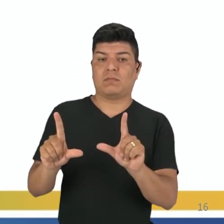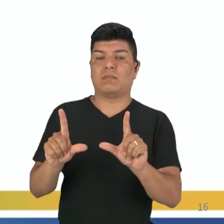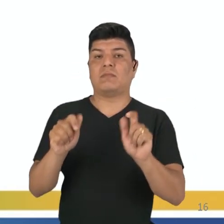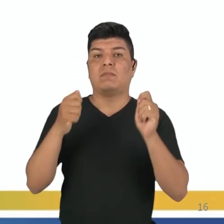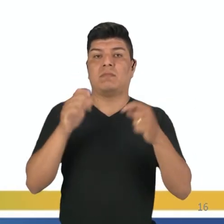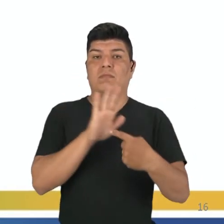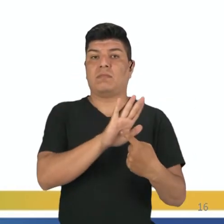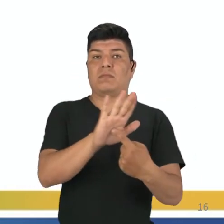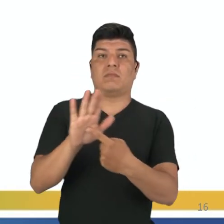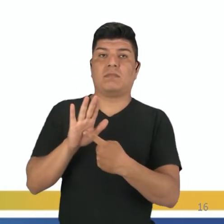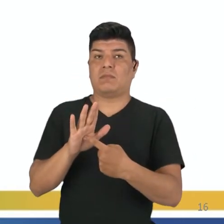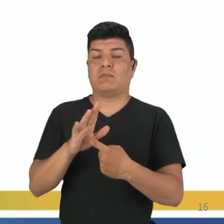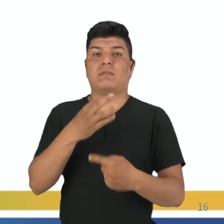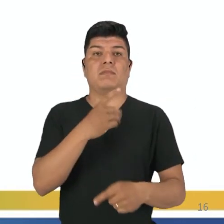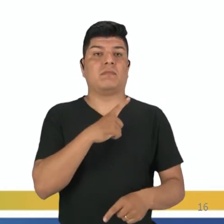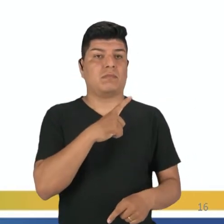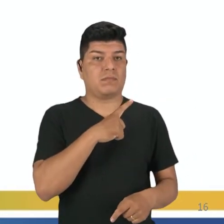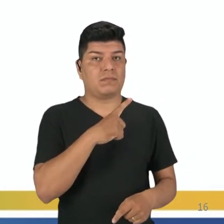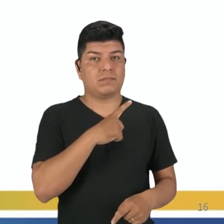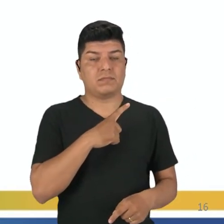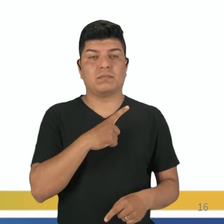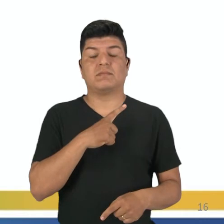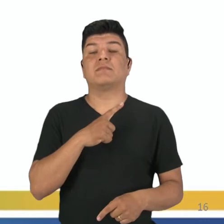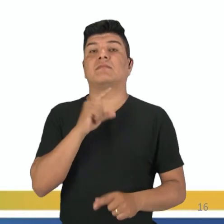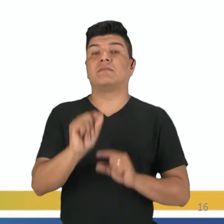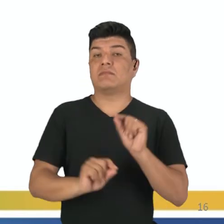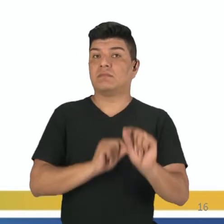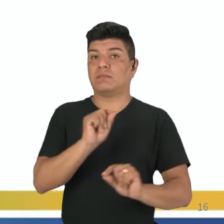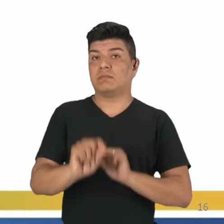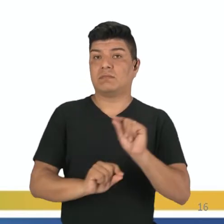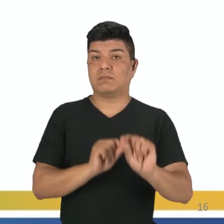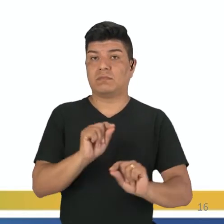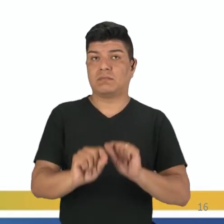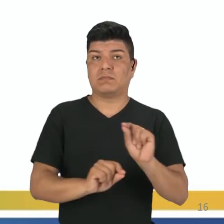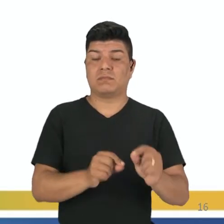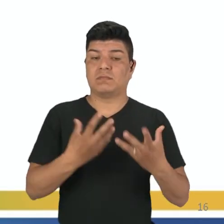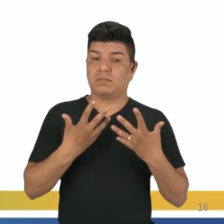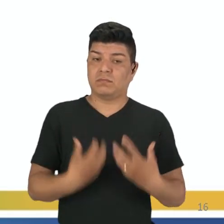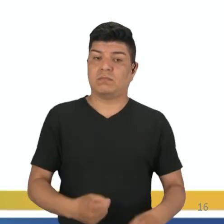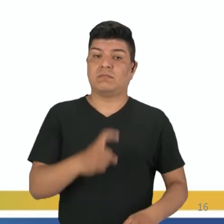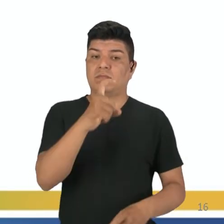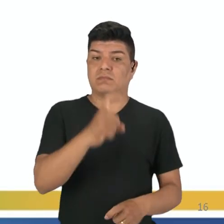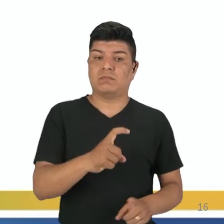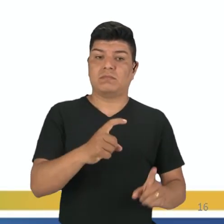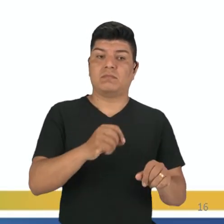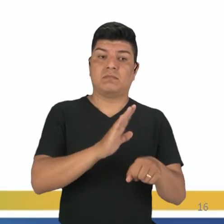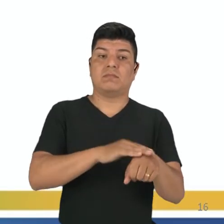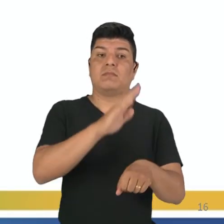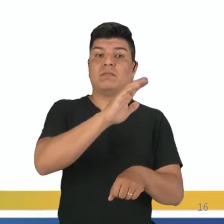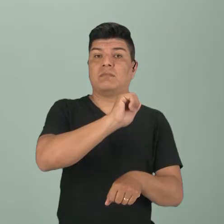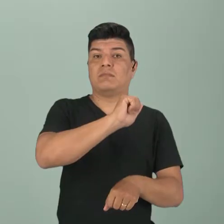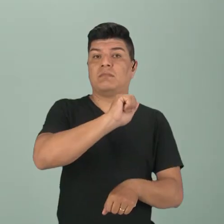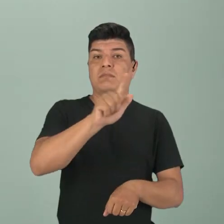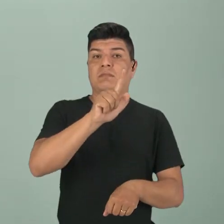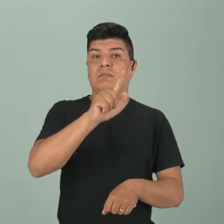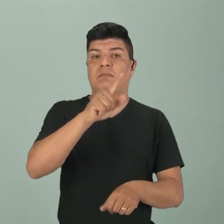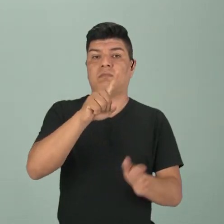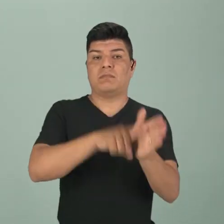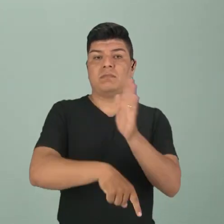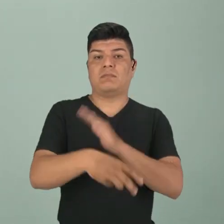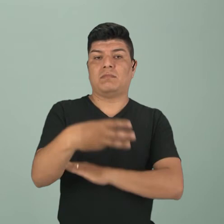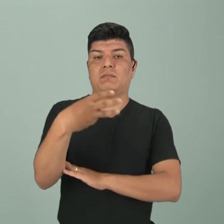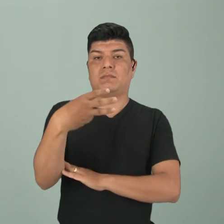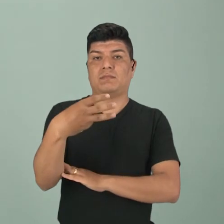queremos destacar que, para existir, ela tem que adotar x maior do que menos